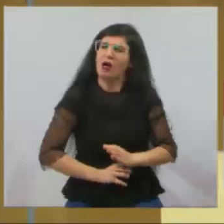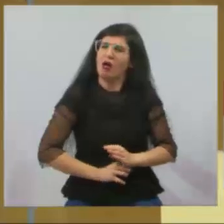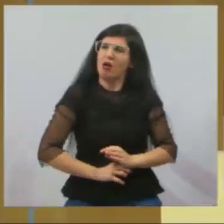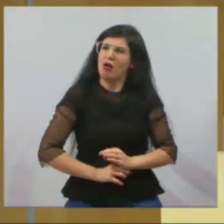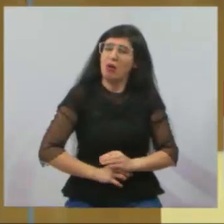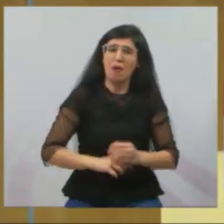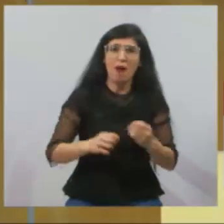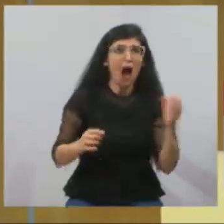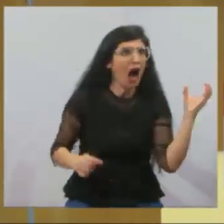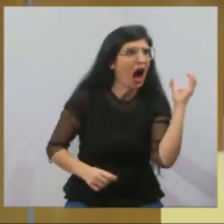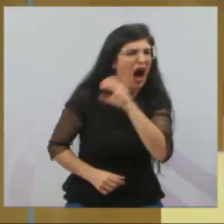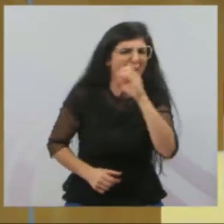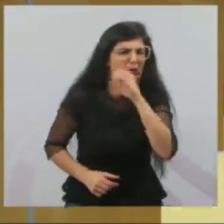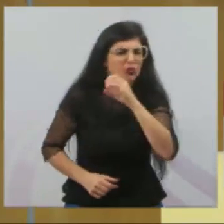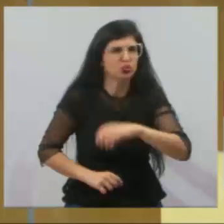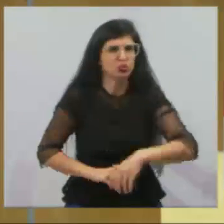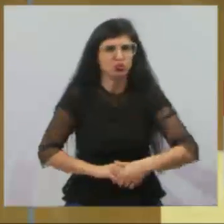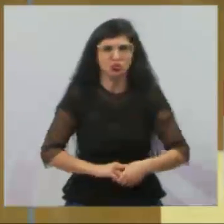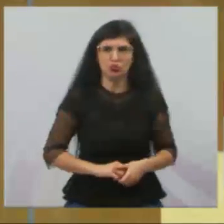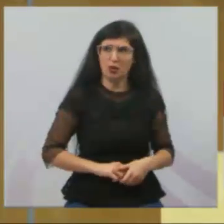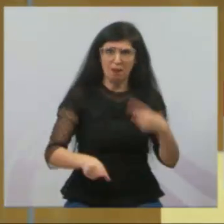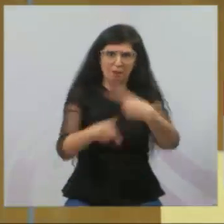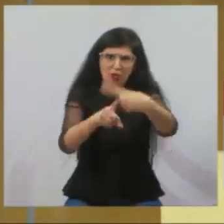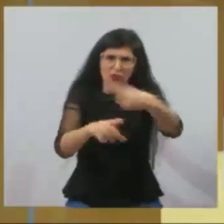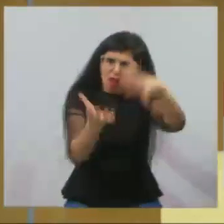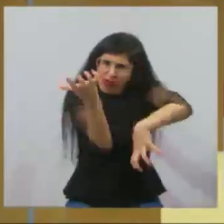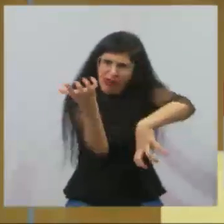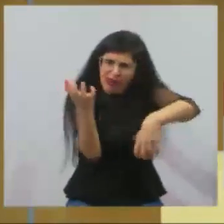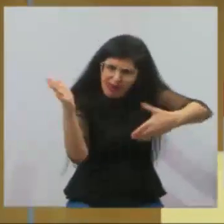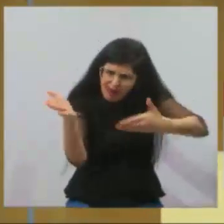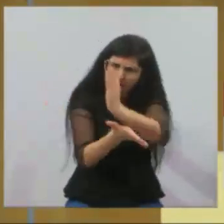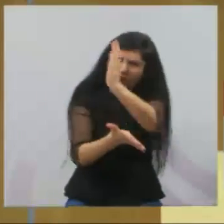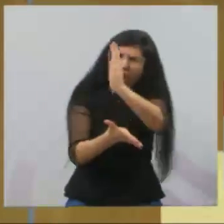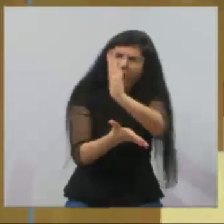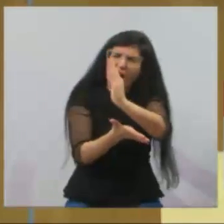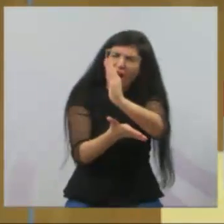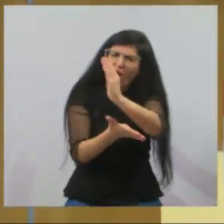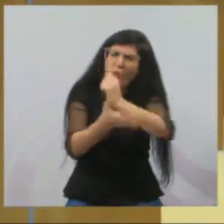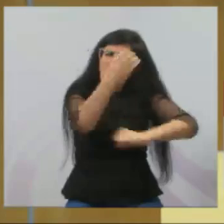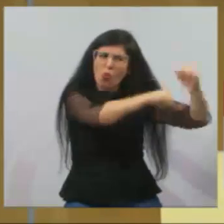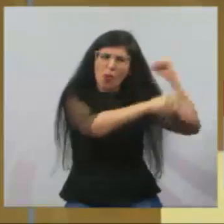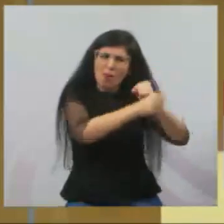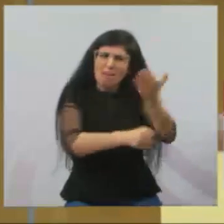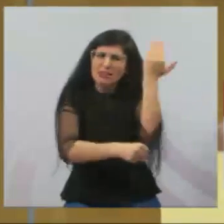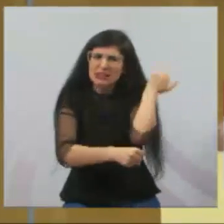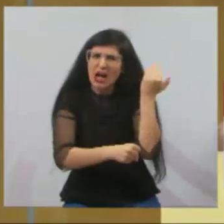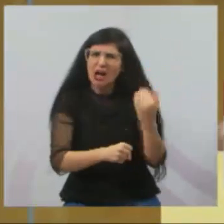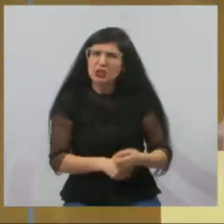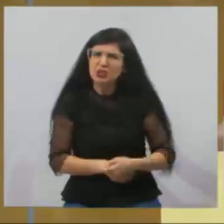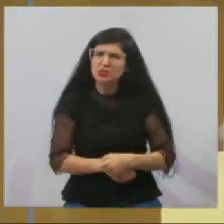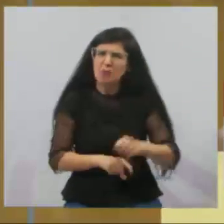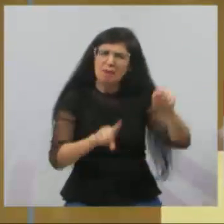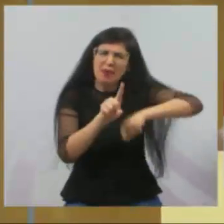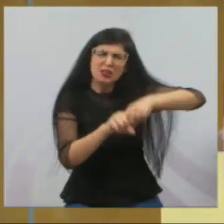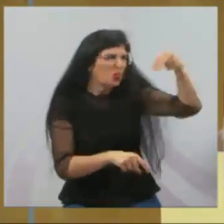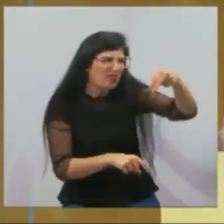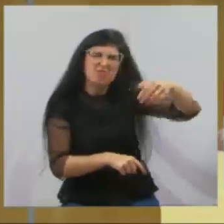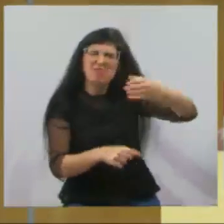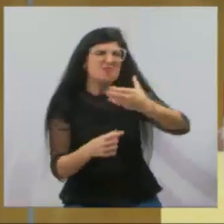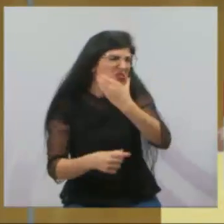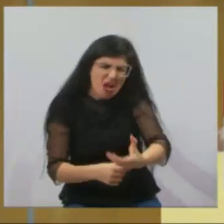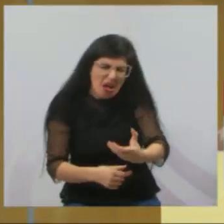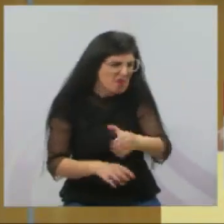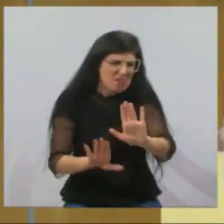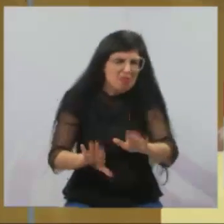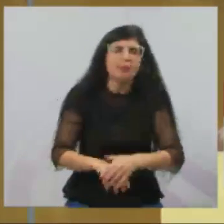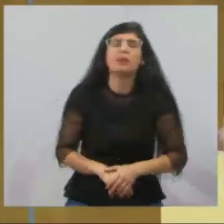opinião, muito curto, né? A reforma foi aprovada no finalzinho do ano passado. Até porque cada